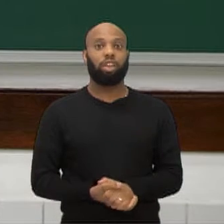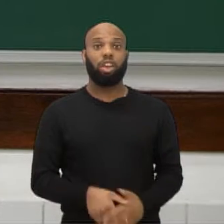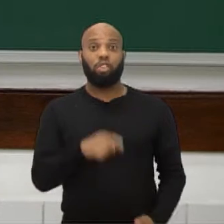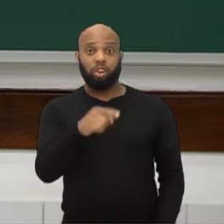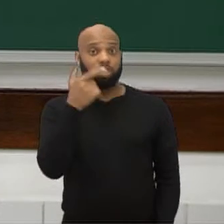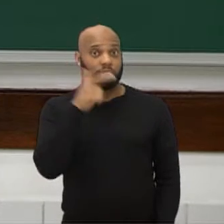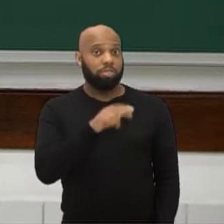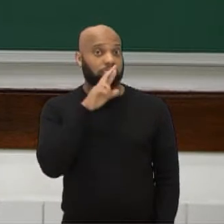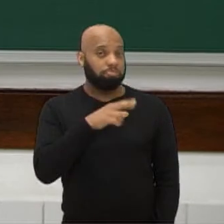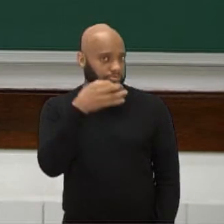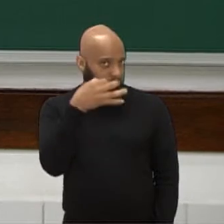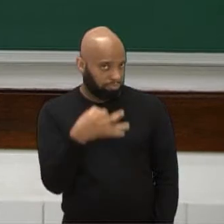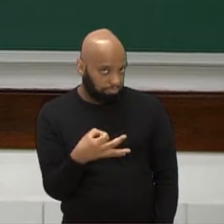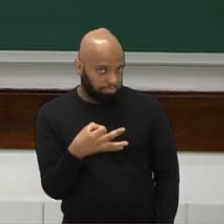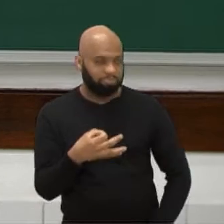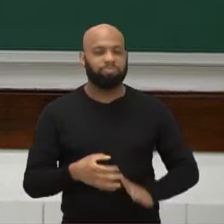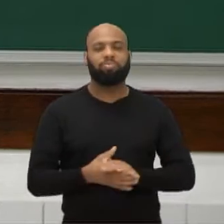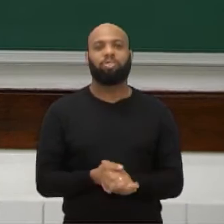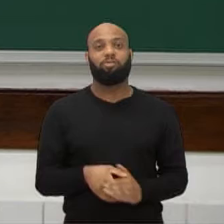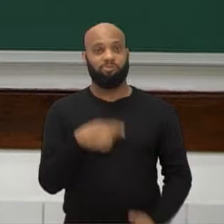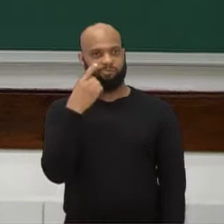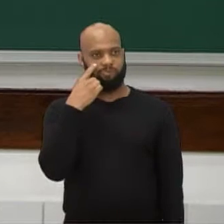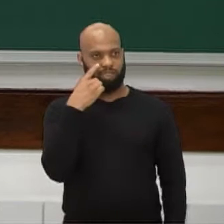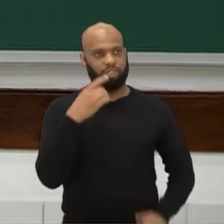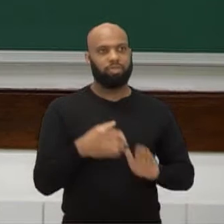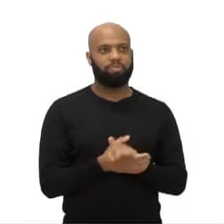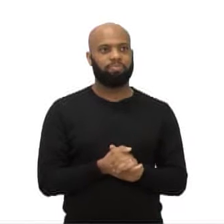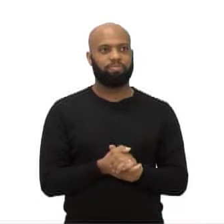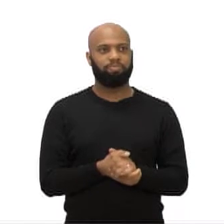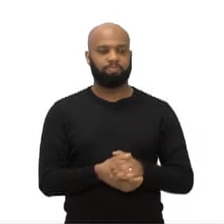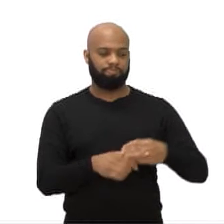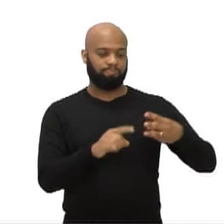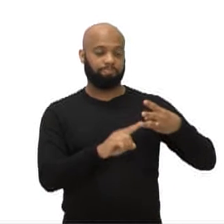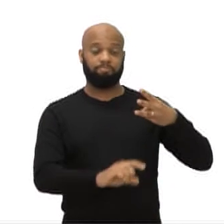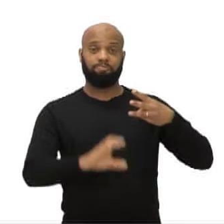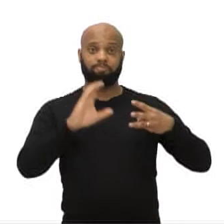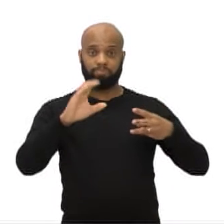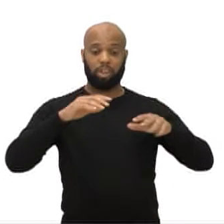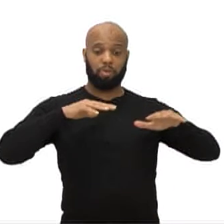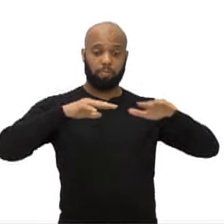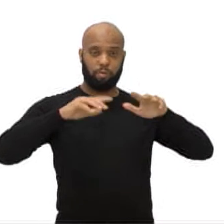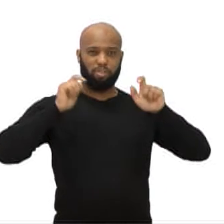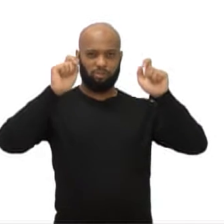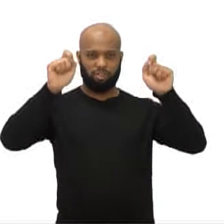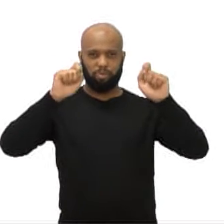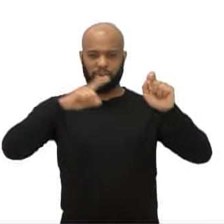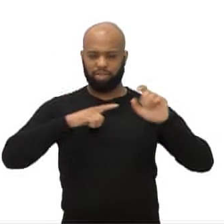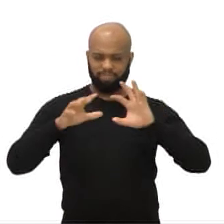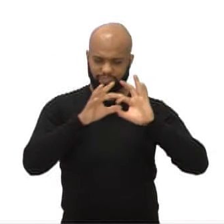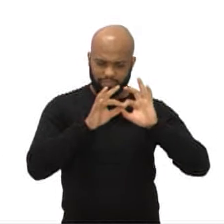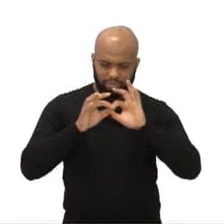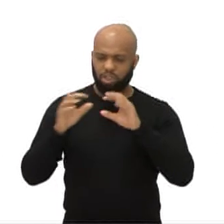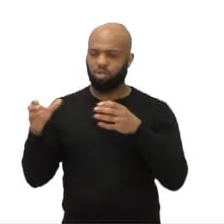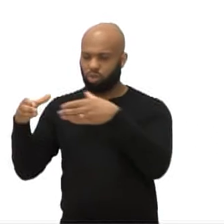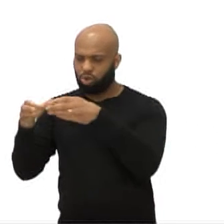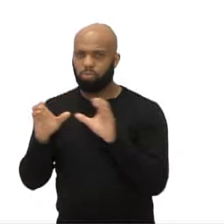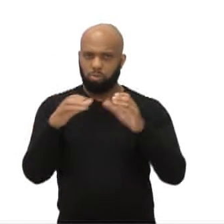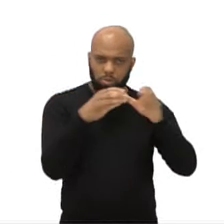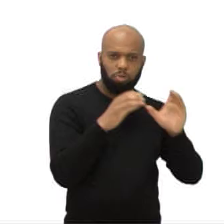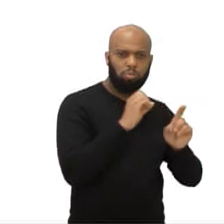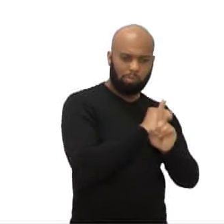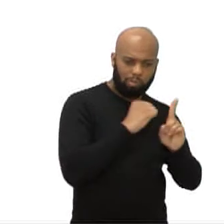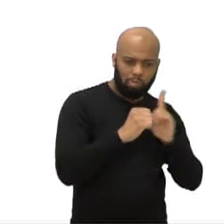Acertou o quiz? Vamos ver aqui? C. Foi um movimento que uniu diversos grupos sociais